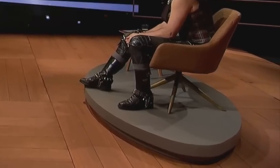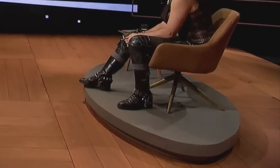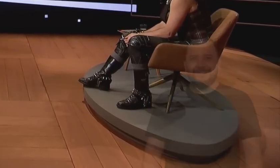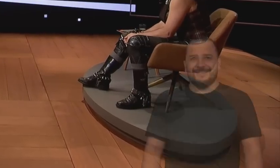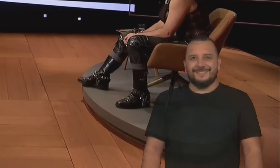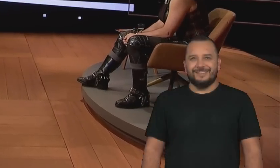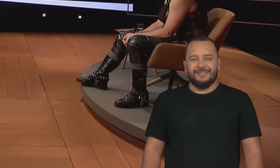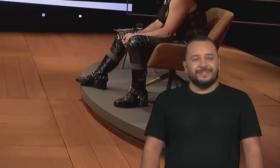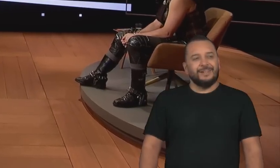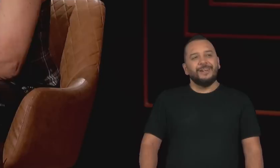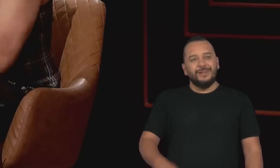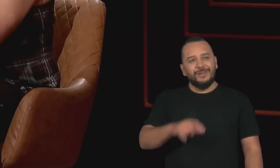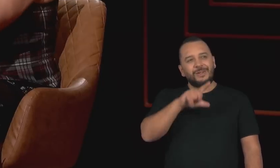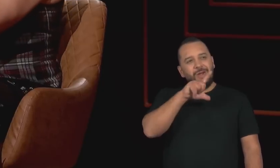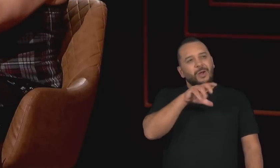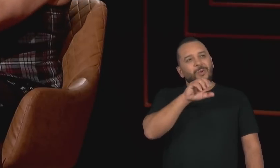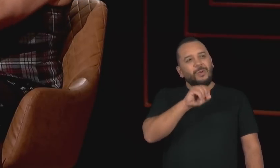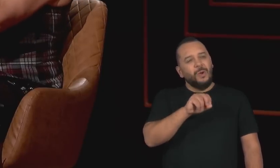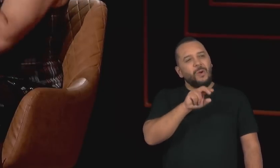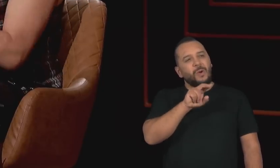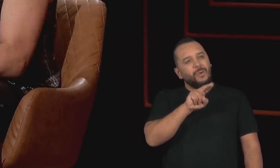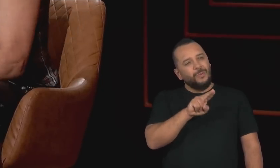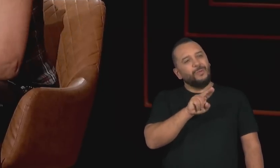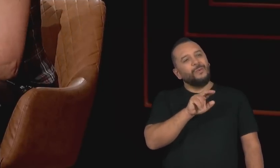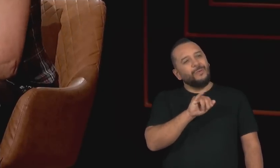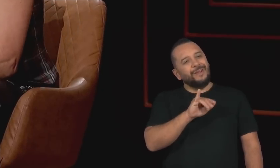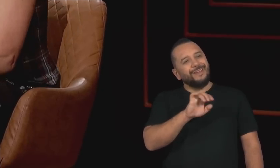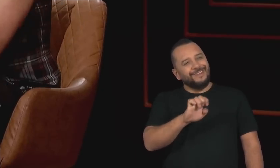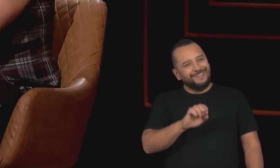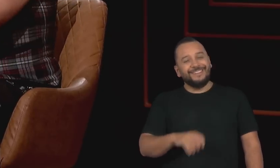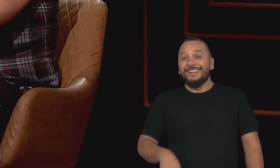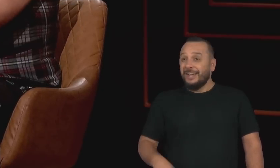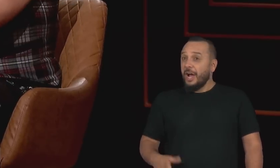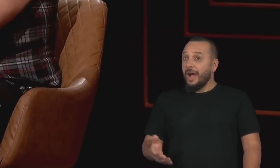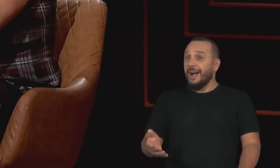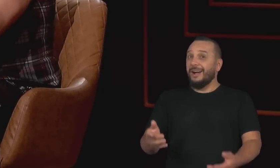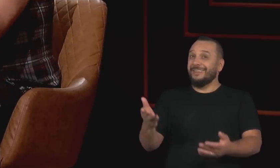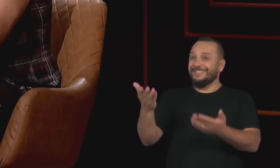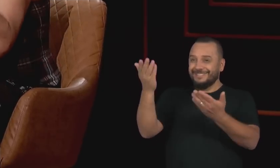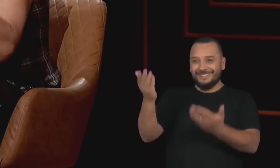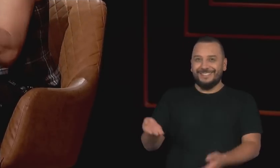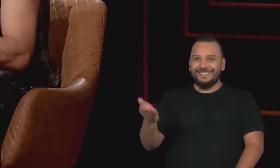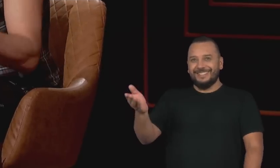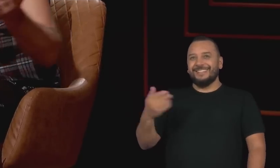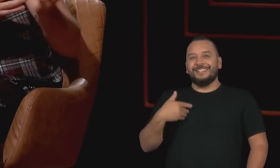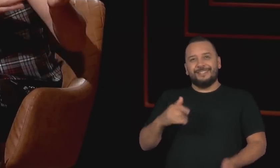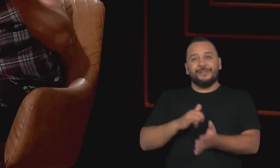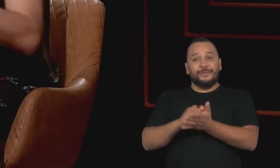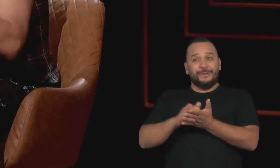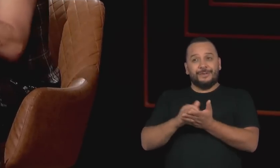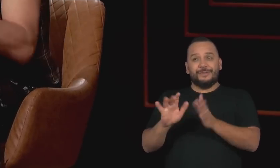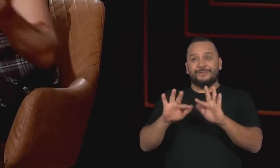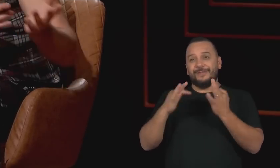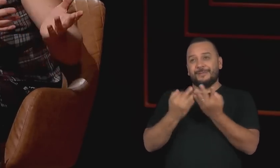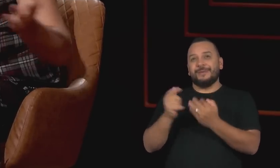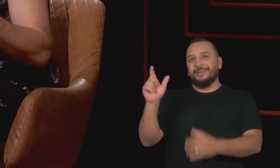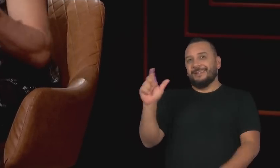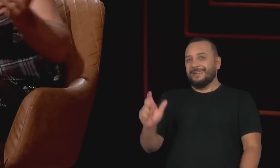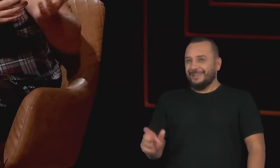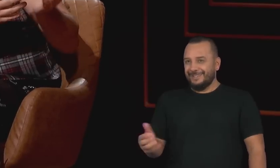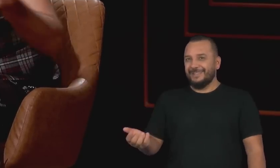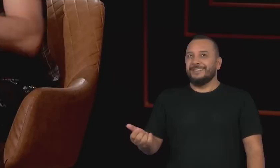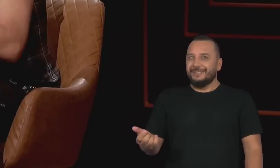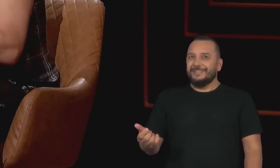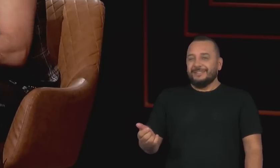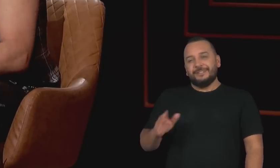Louis Gasparo. Louis, hey Tony! Ele é o típico nova-iorquino de família italiana, né,